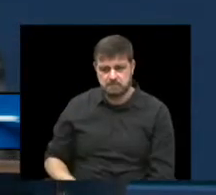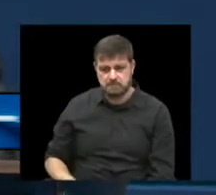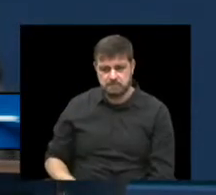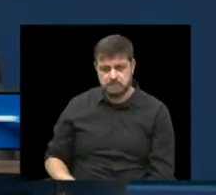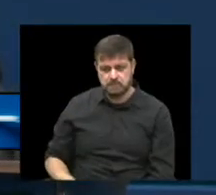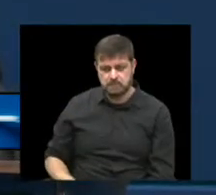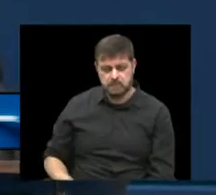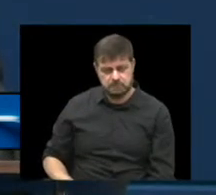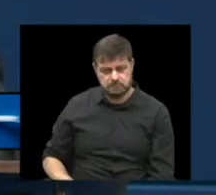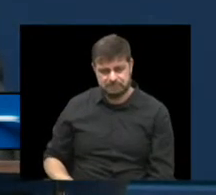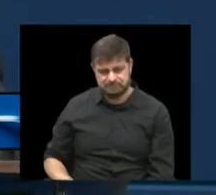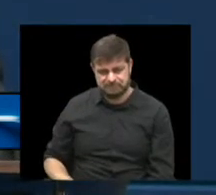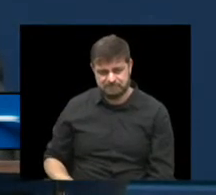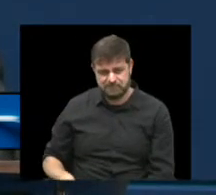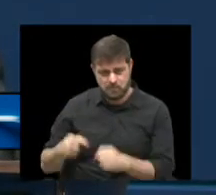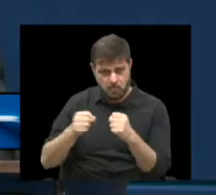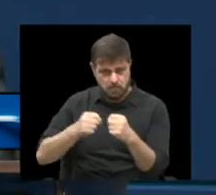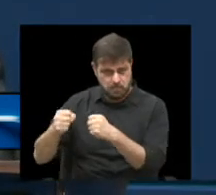poder.